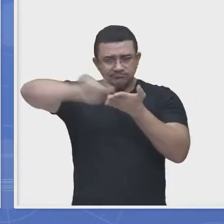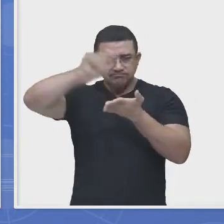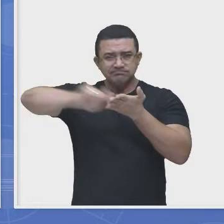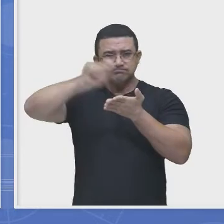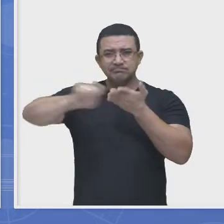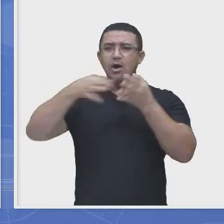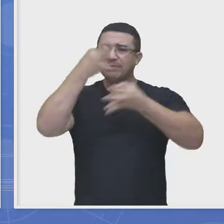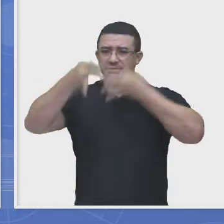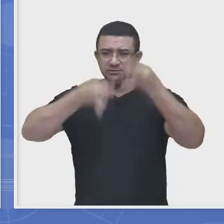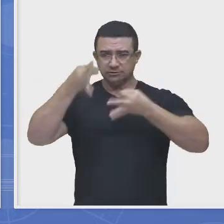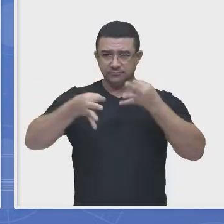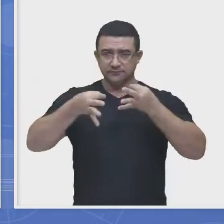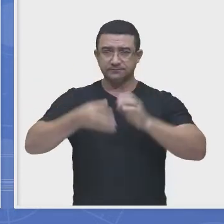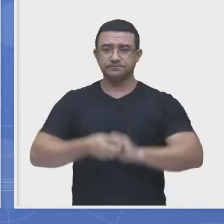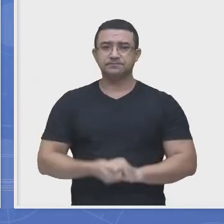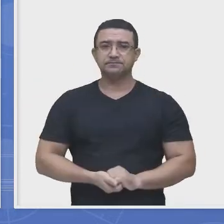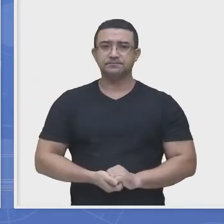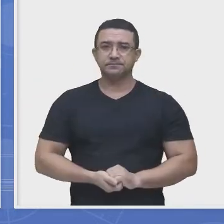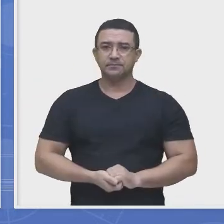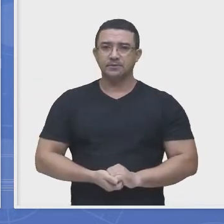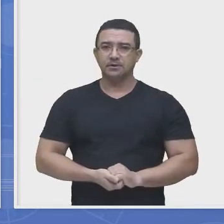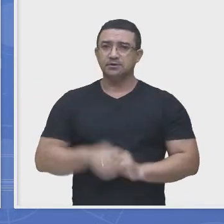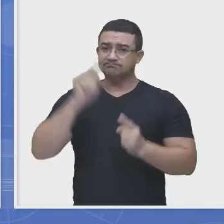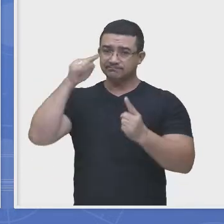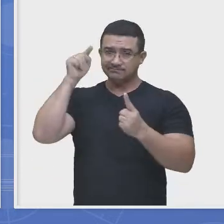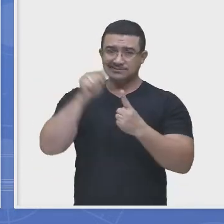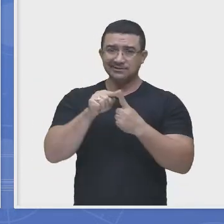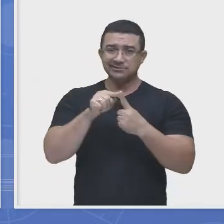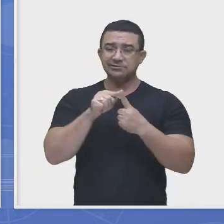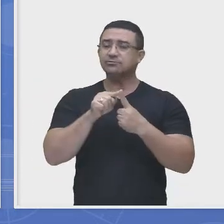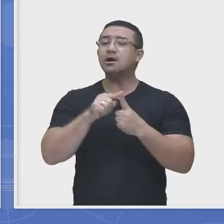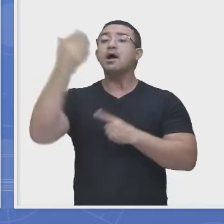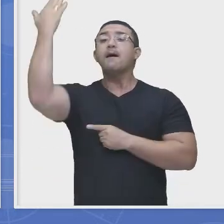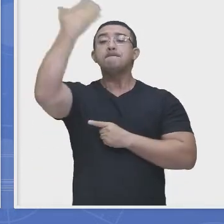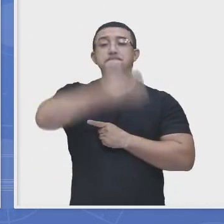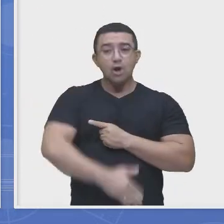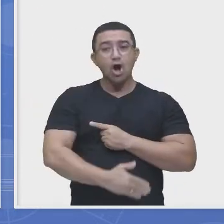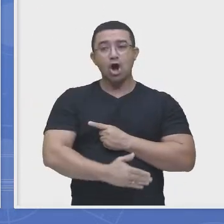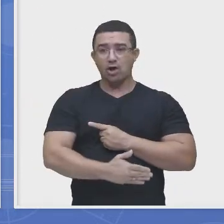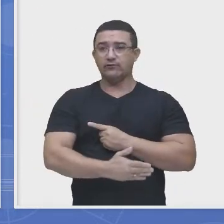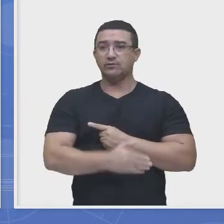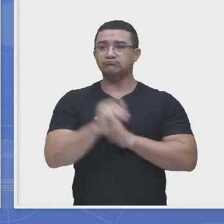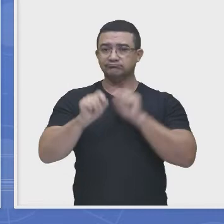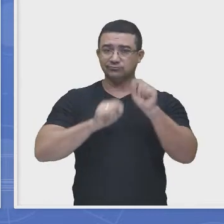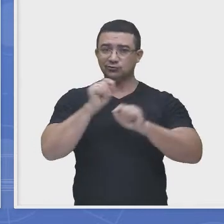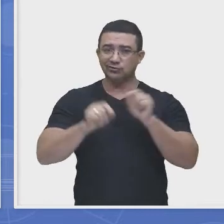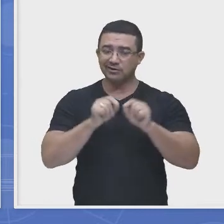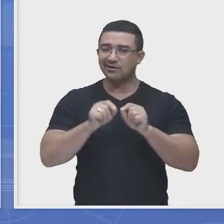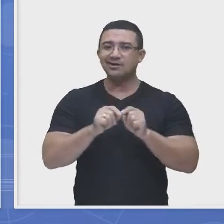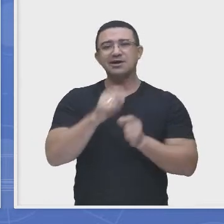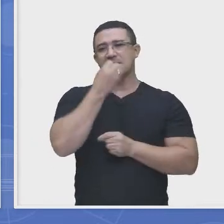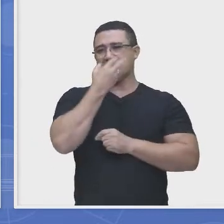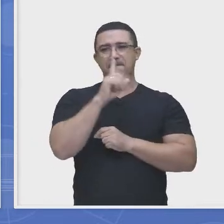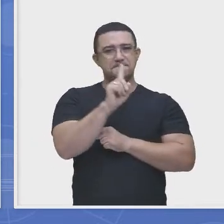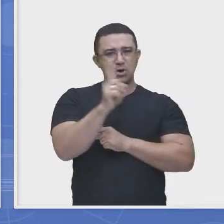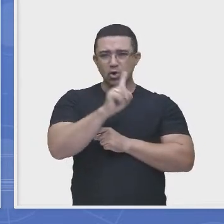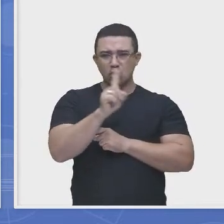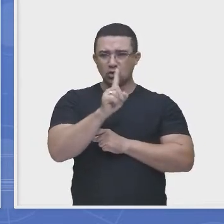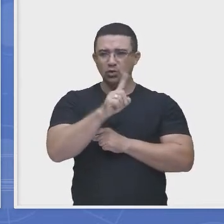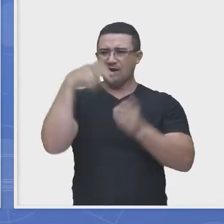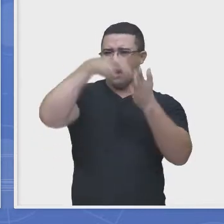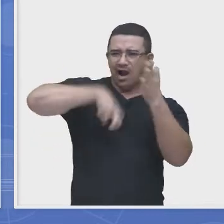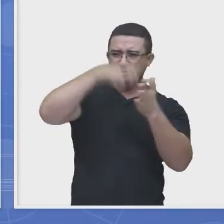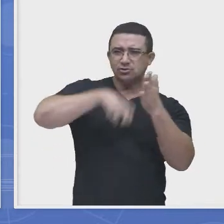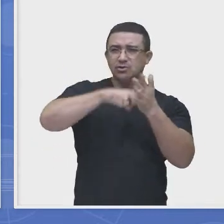caso, argumentativa. Objetiva-se em provar a ineficiência da pena de morte como meio de